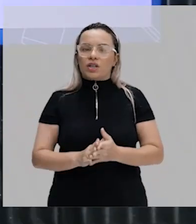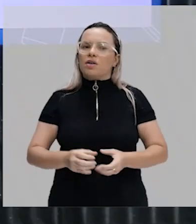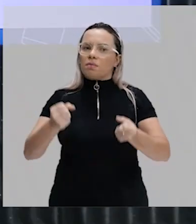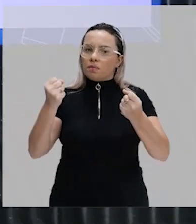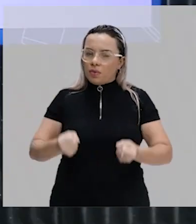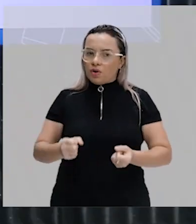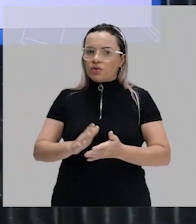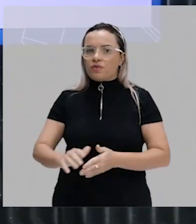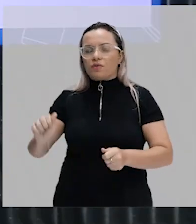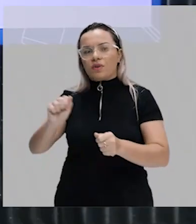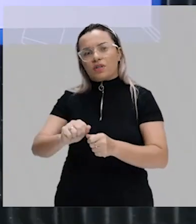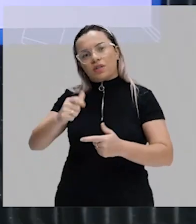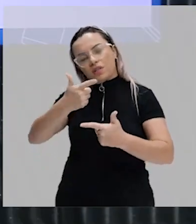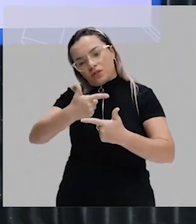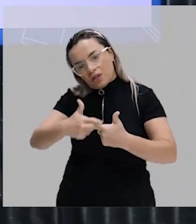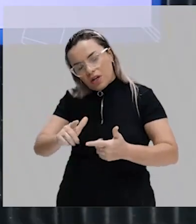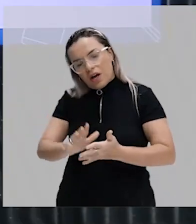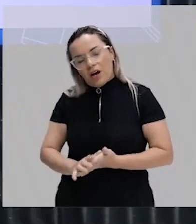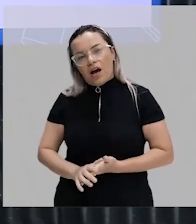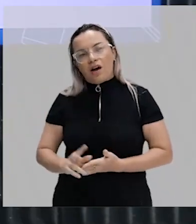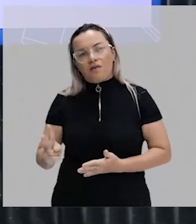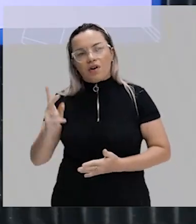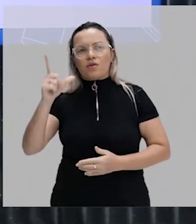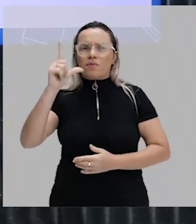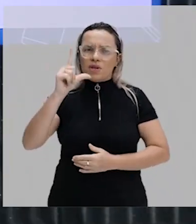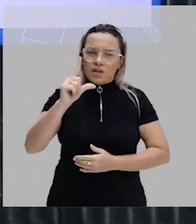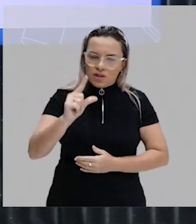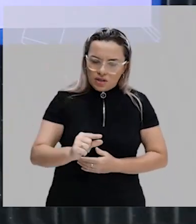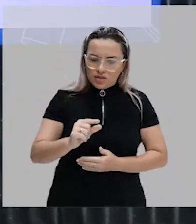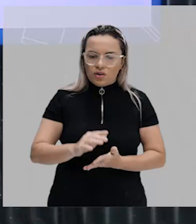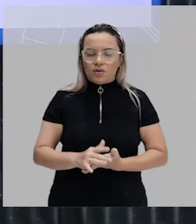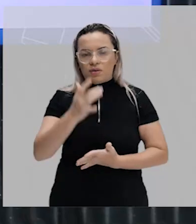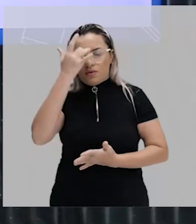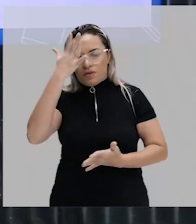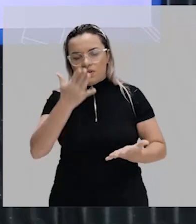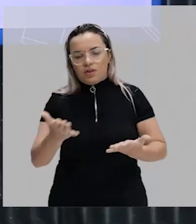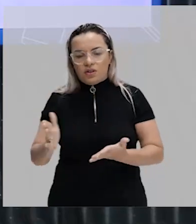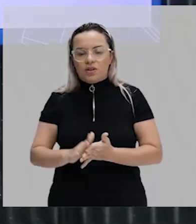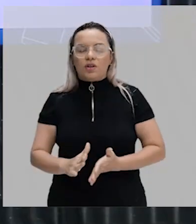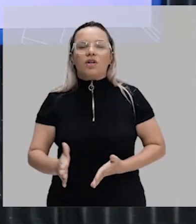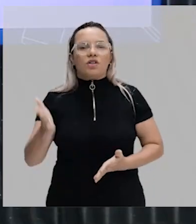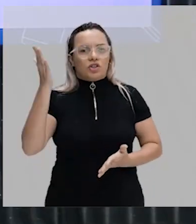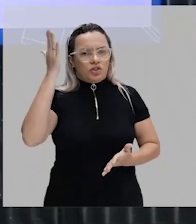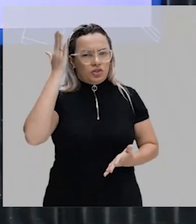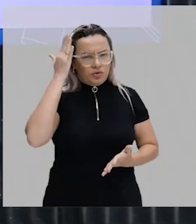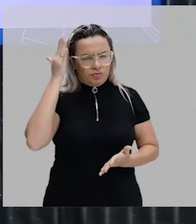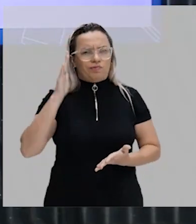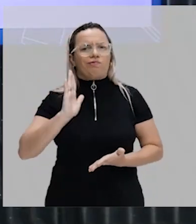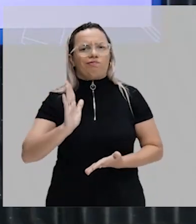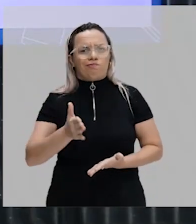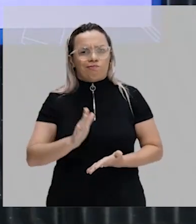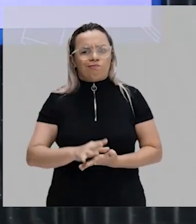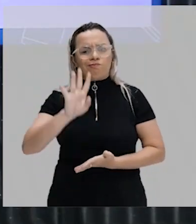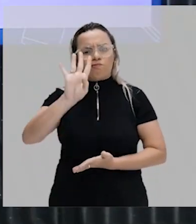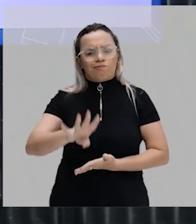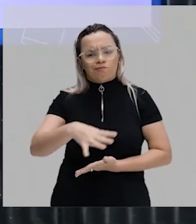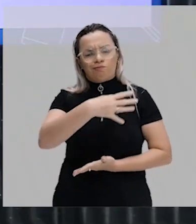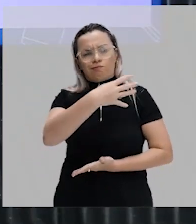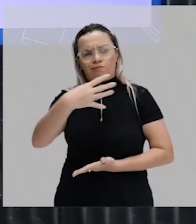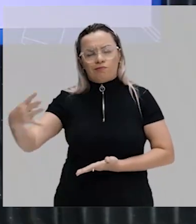eu trabalho com valores mais baixos, tá bom? Então, já entendeu, né, em relação a essa tabelinha aqui,